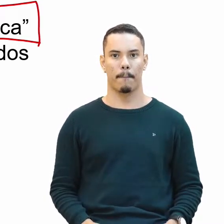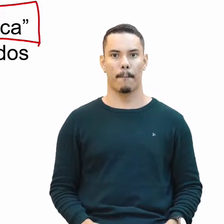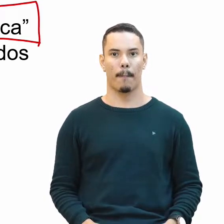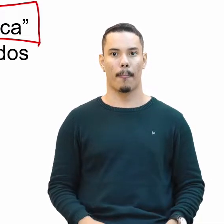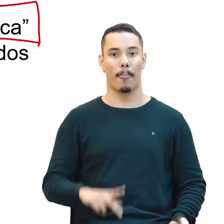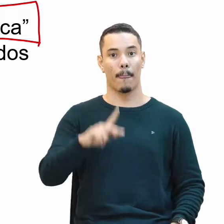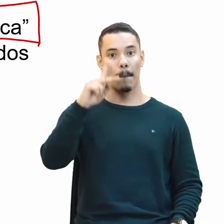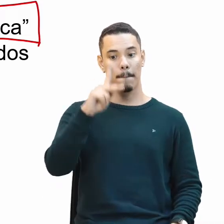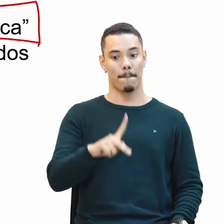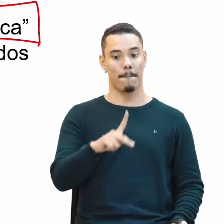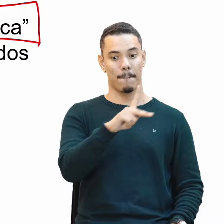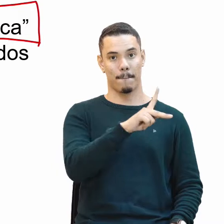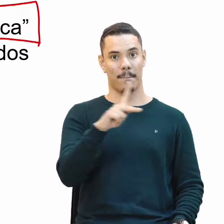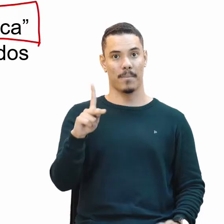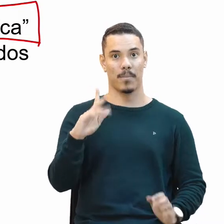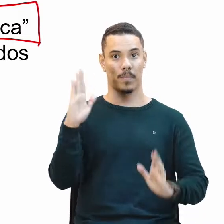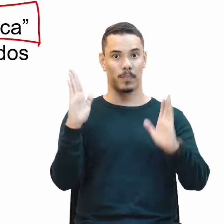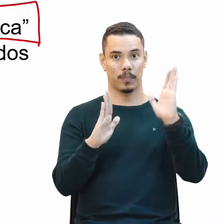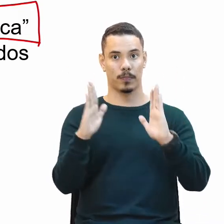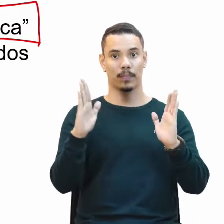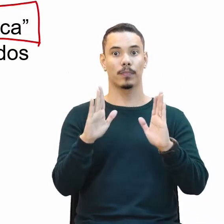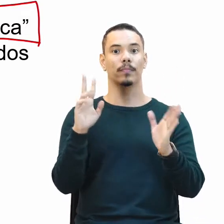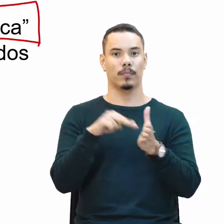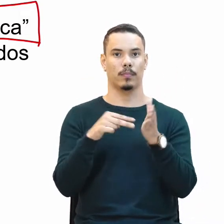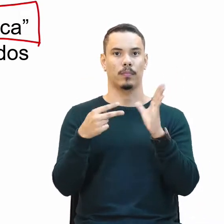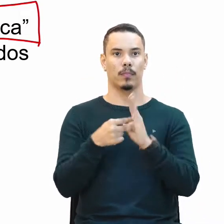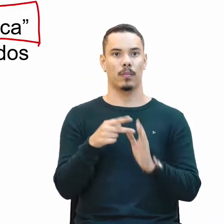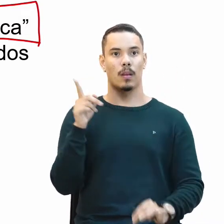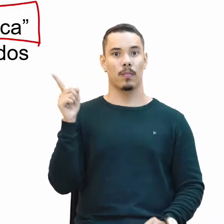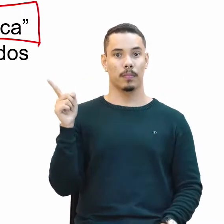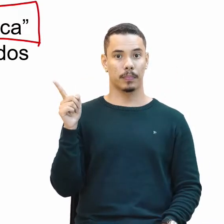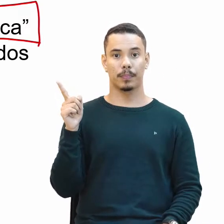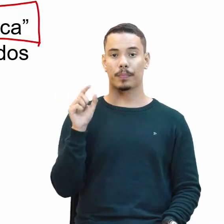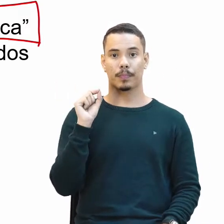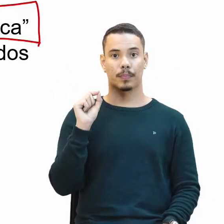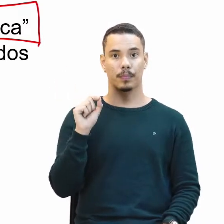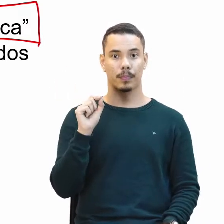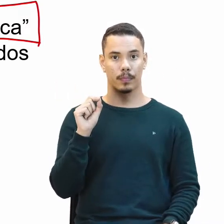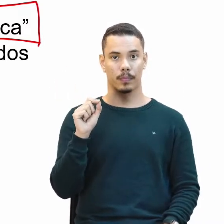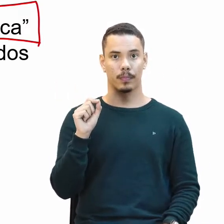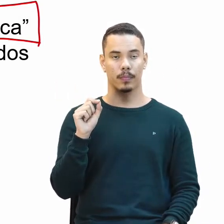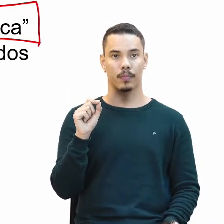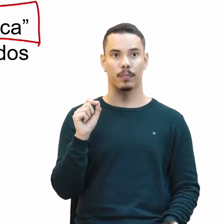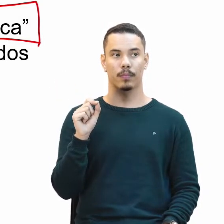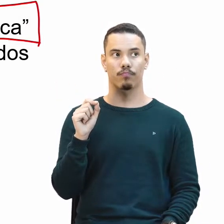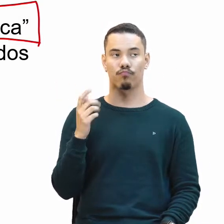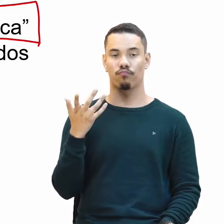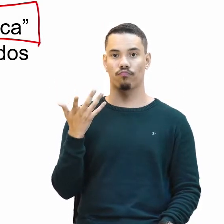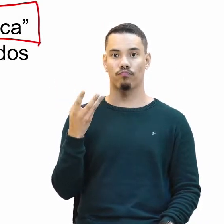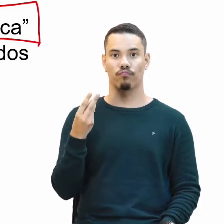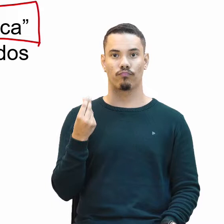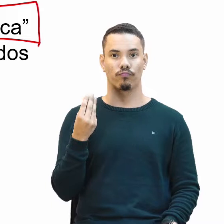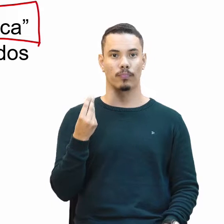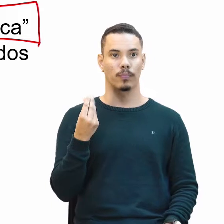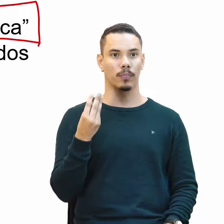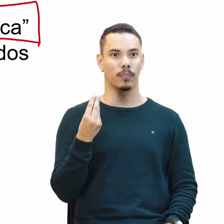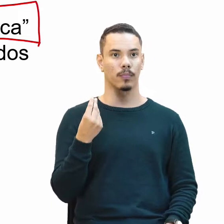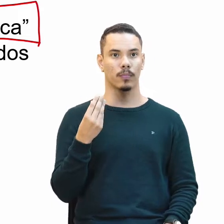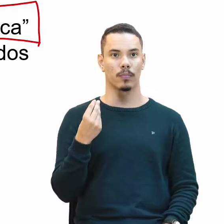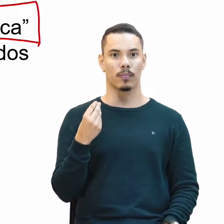naquela época eram padres apologéticos, ou seja, apologética significa defesa